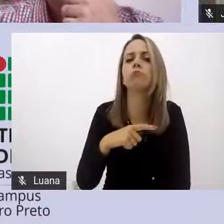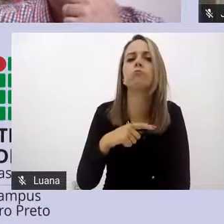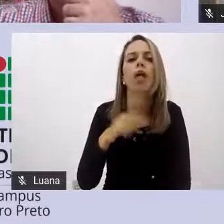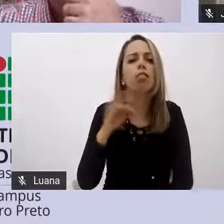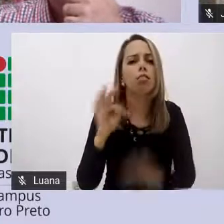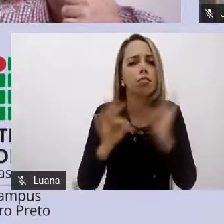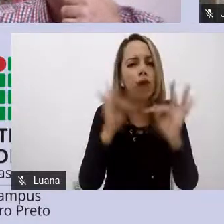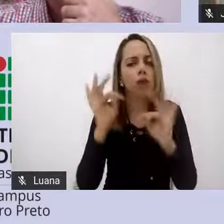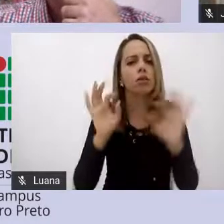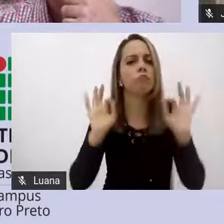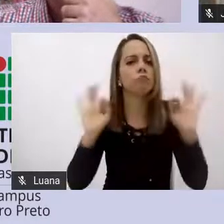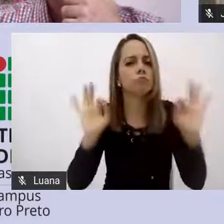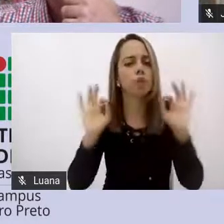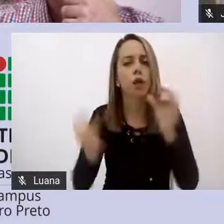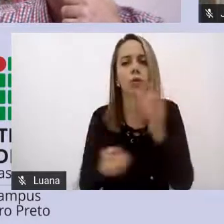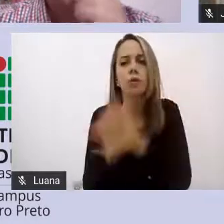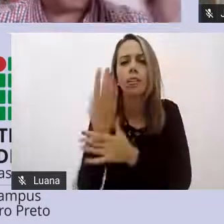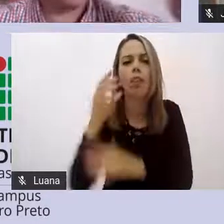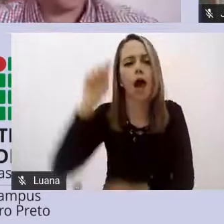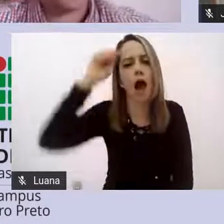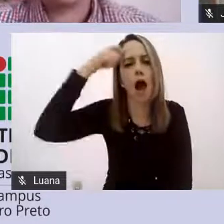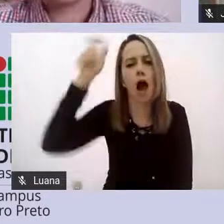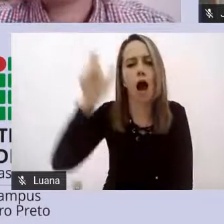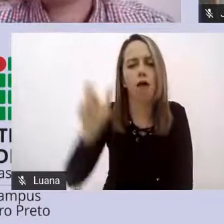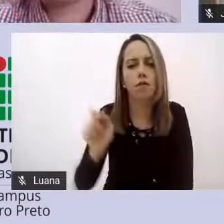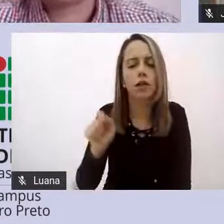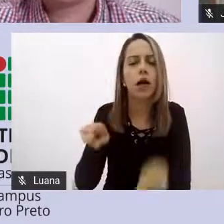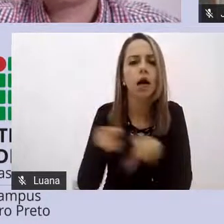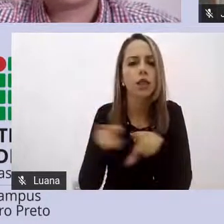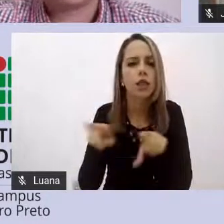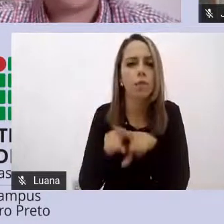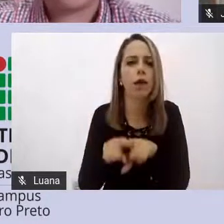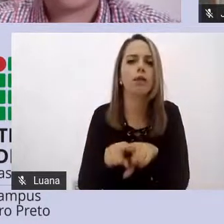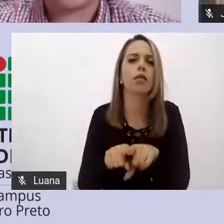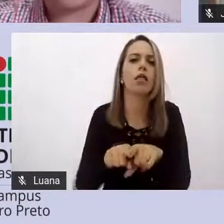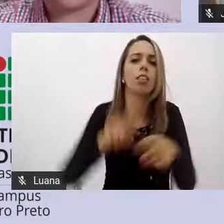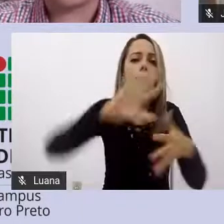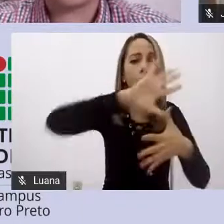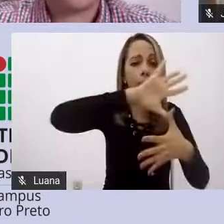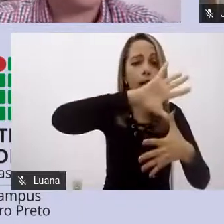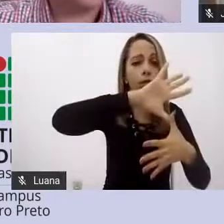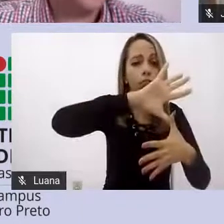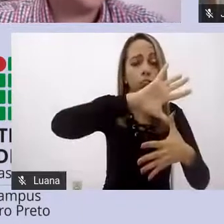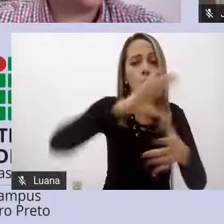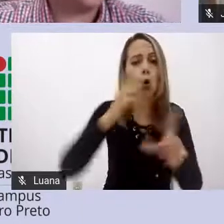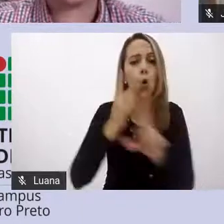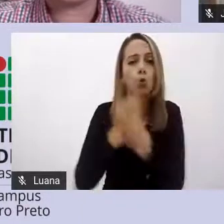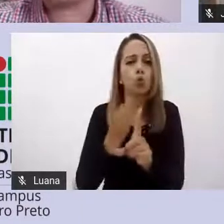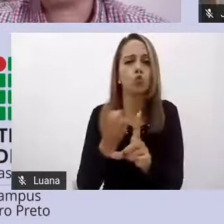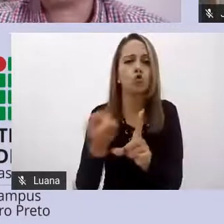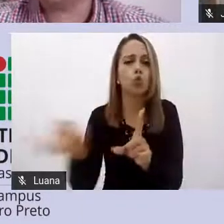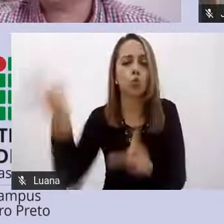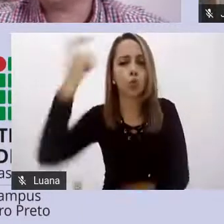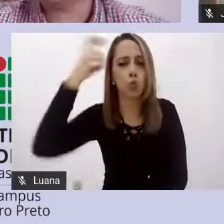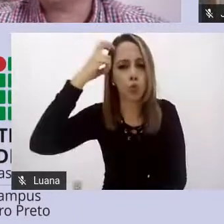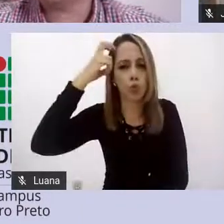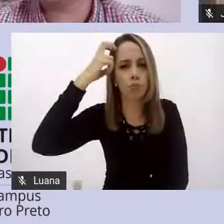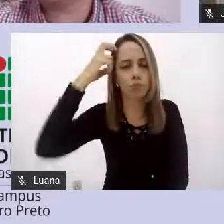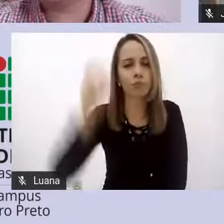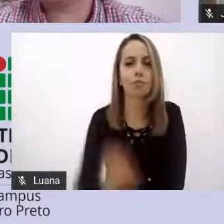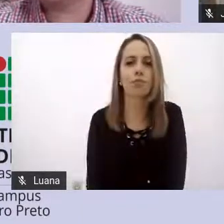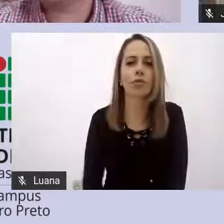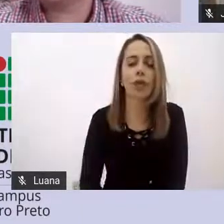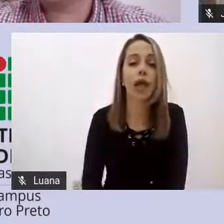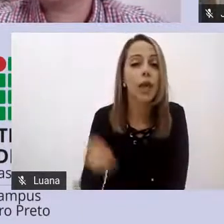na África e na América, e nesses encontros de cultura, e o que é algo muito novo na história